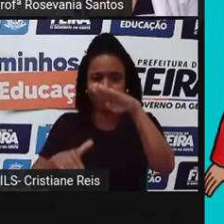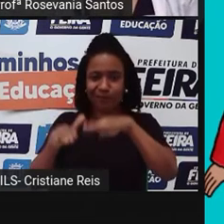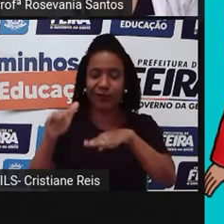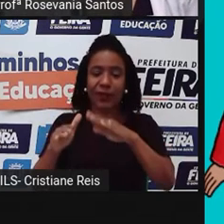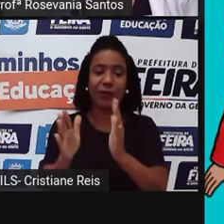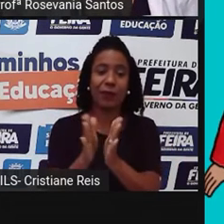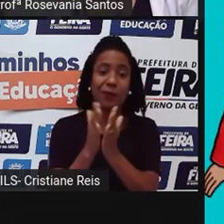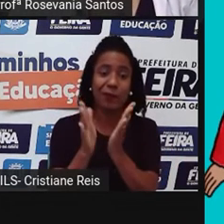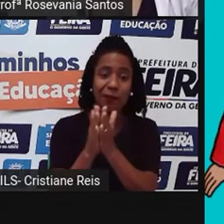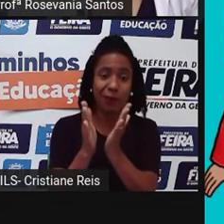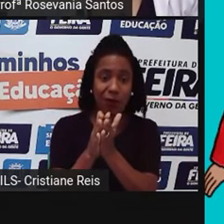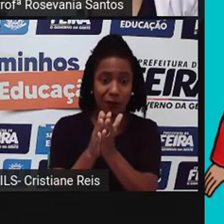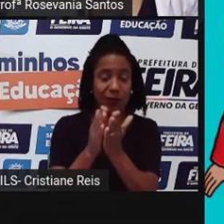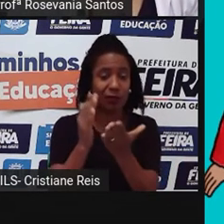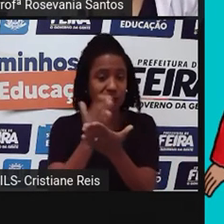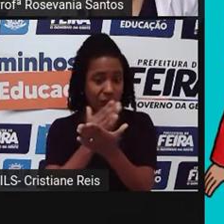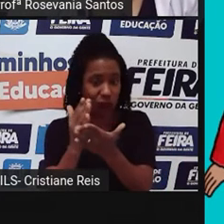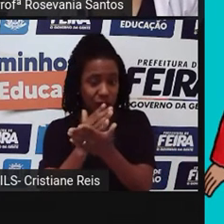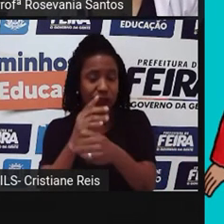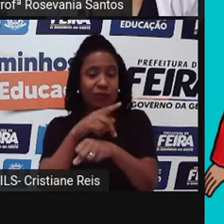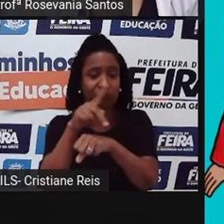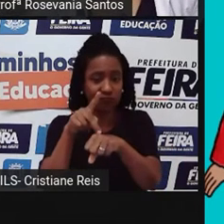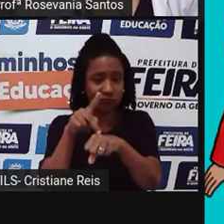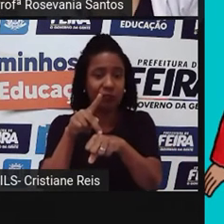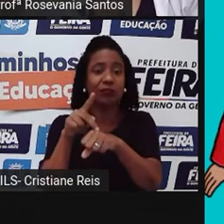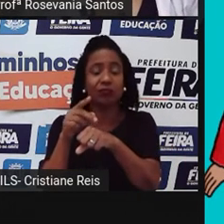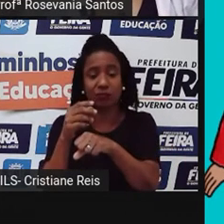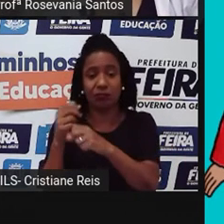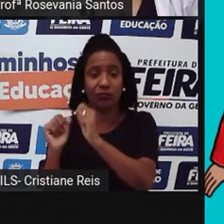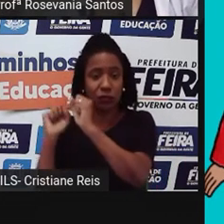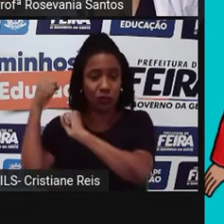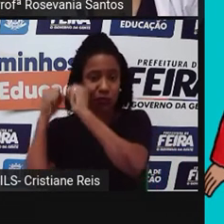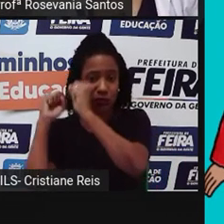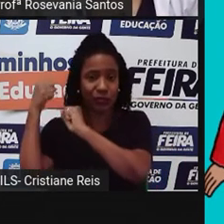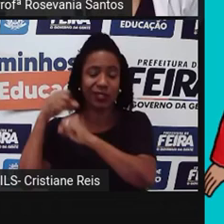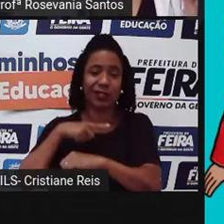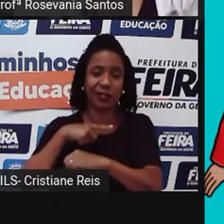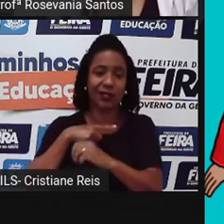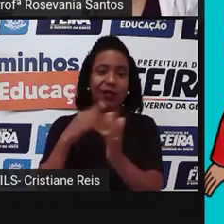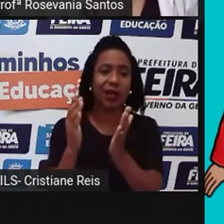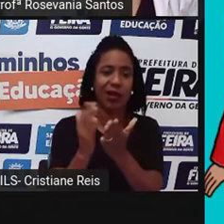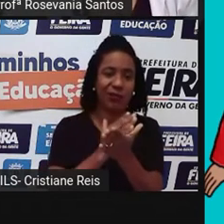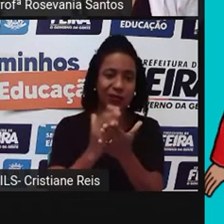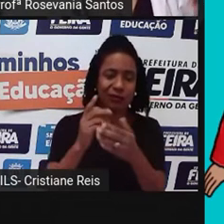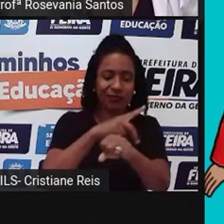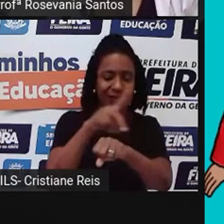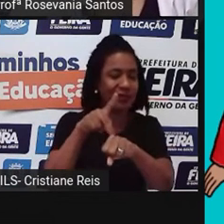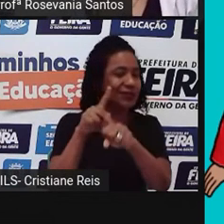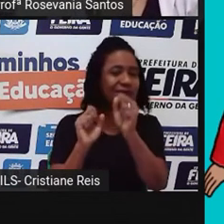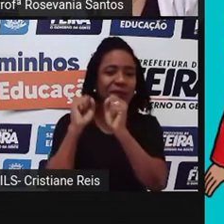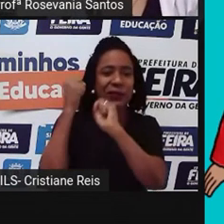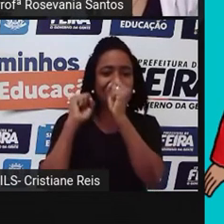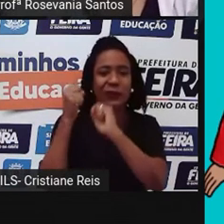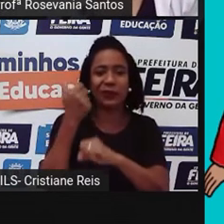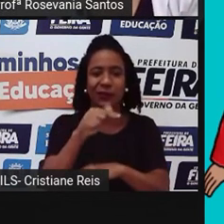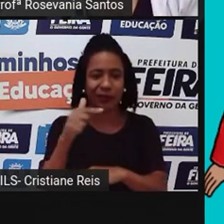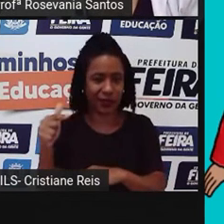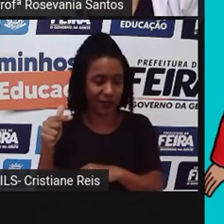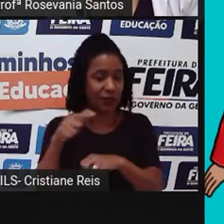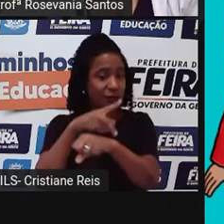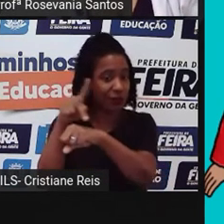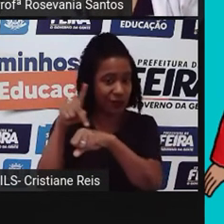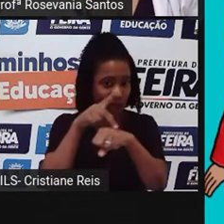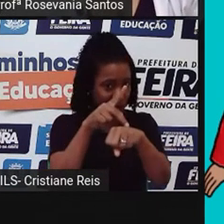tem uma condição industrial melhor, né? É claro que a PRO não está falando pessoas especificamente, estou falando pobre aqui, nesse caso,